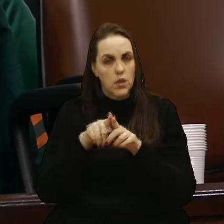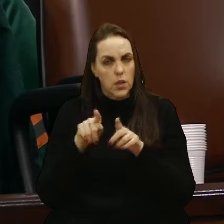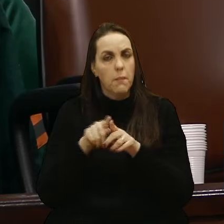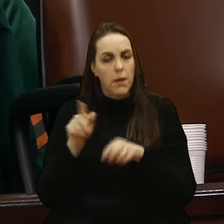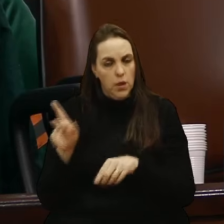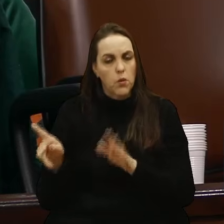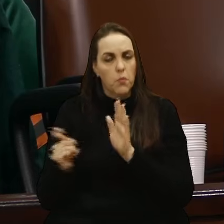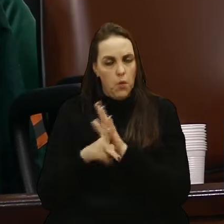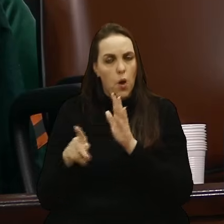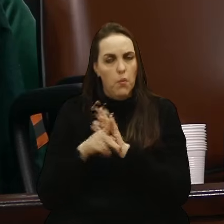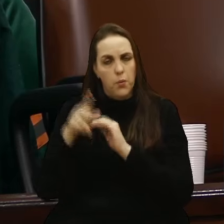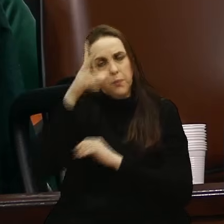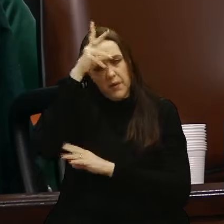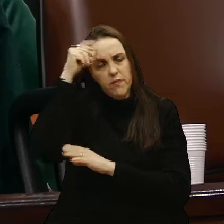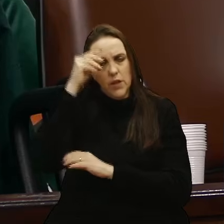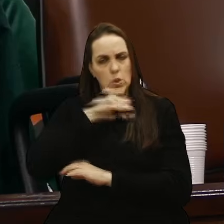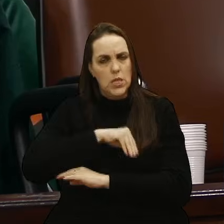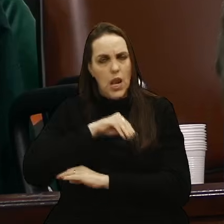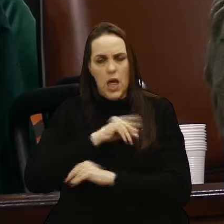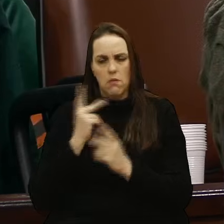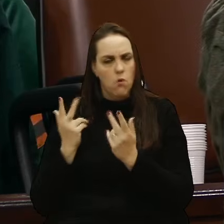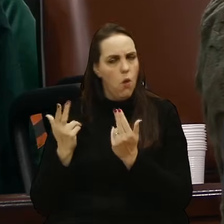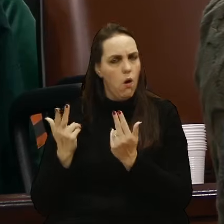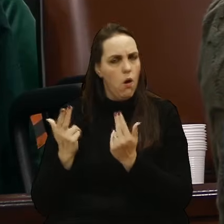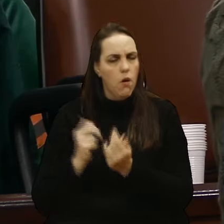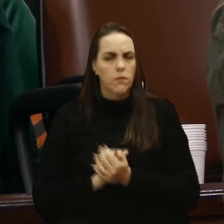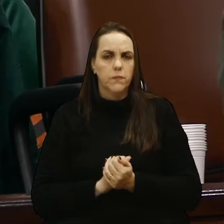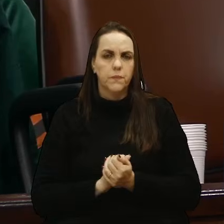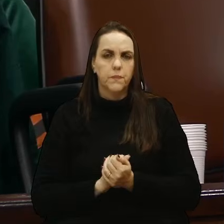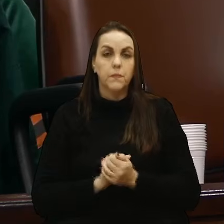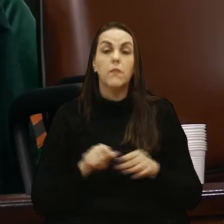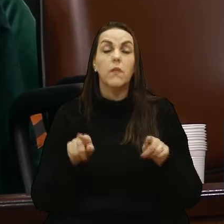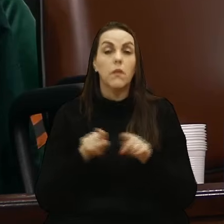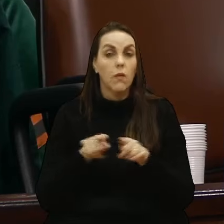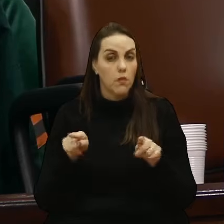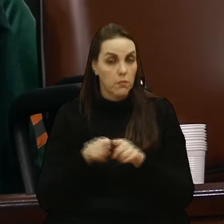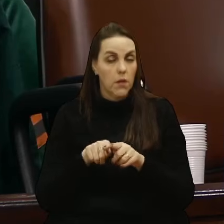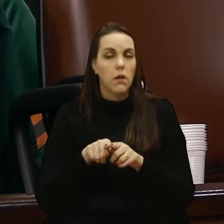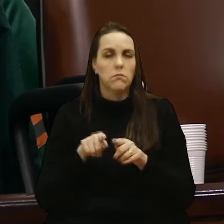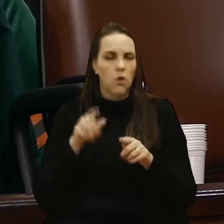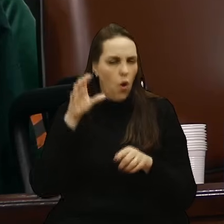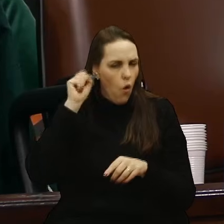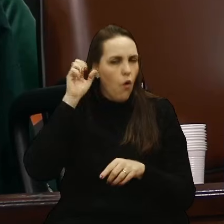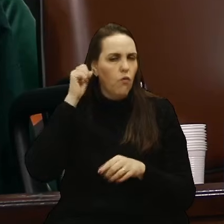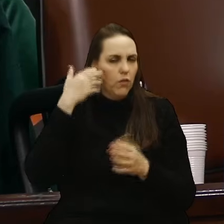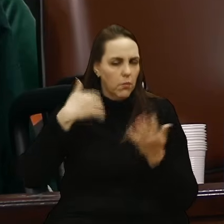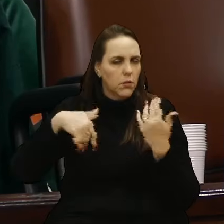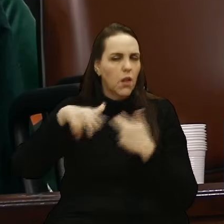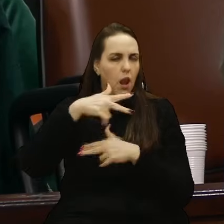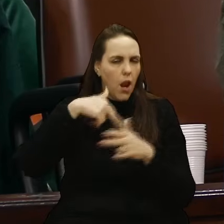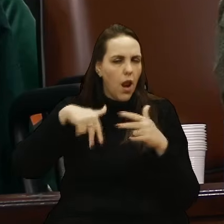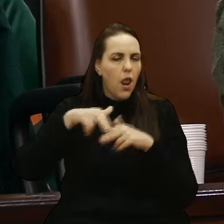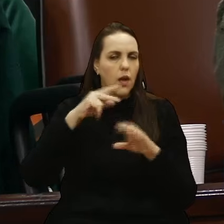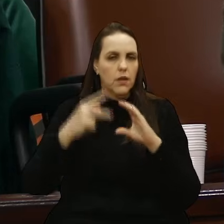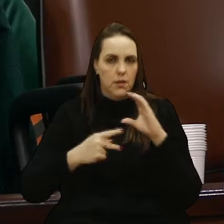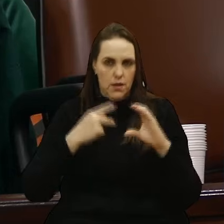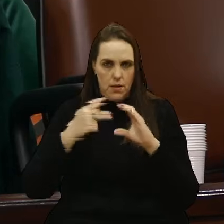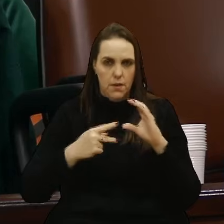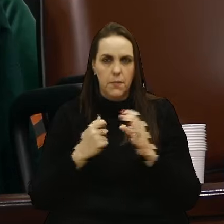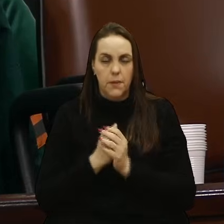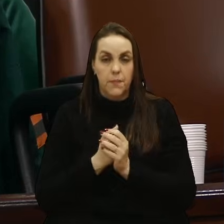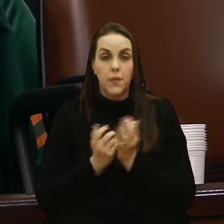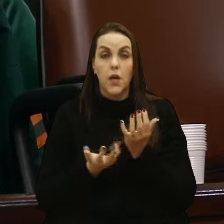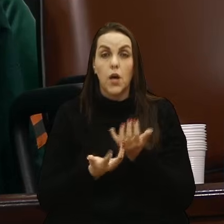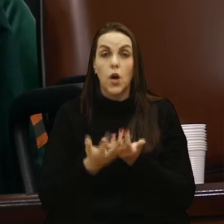prefeito. Também, a gente ouviu, pelos corredores aqui dessa Casa Legislativa, que a